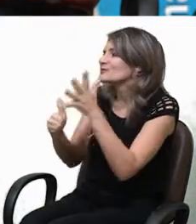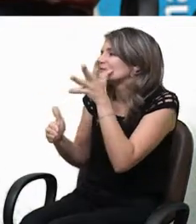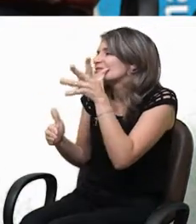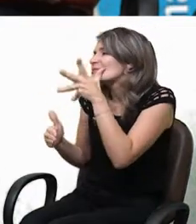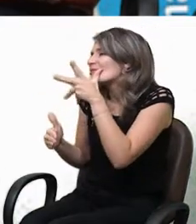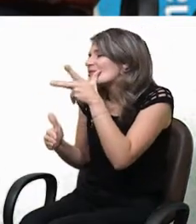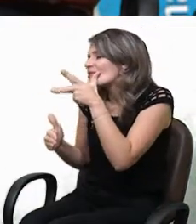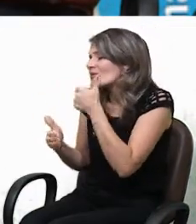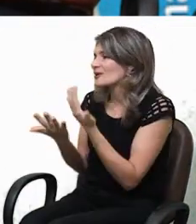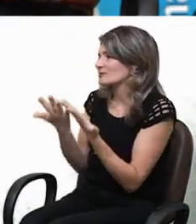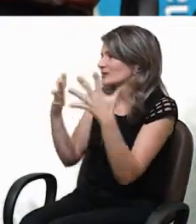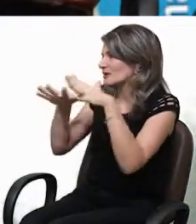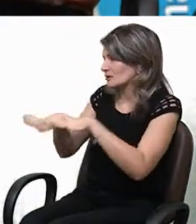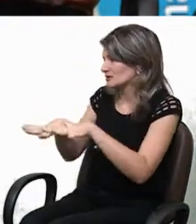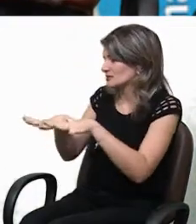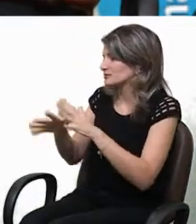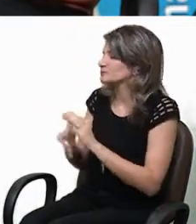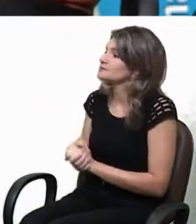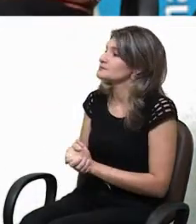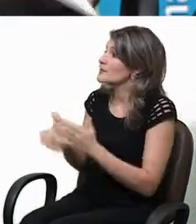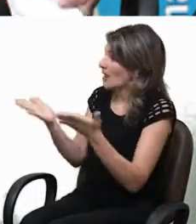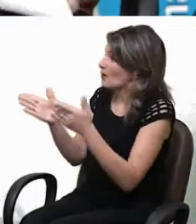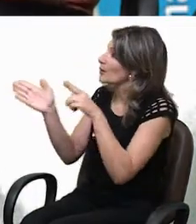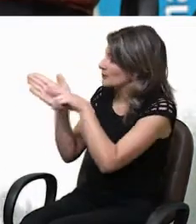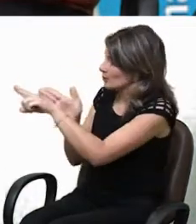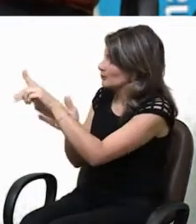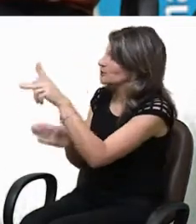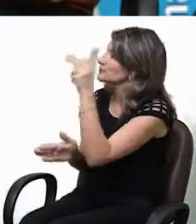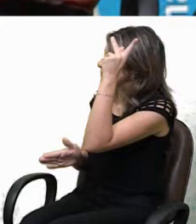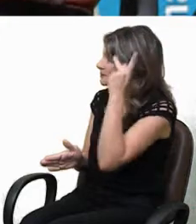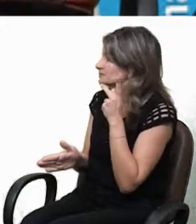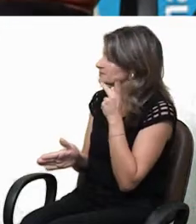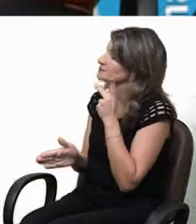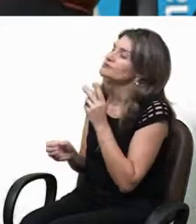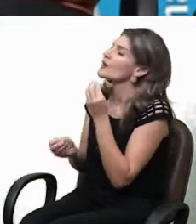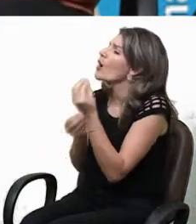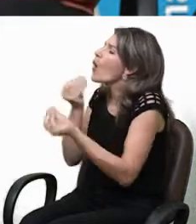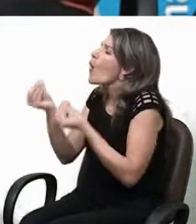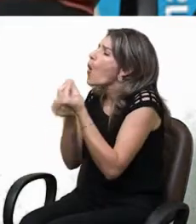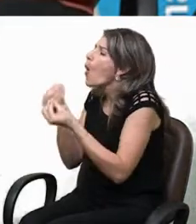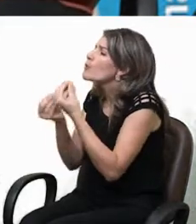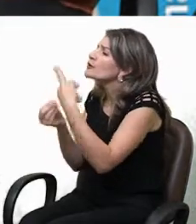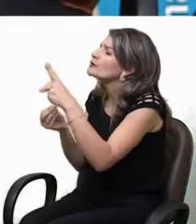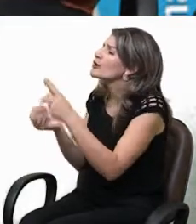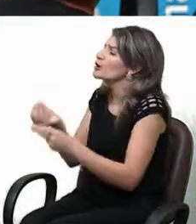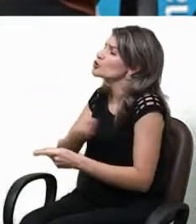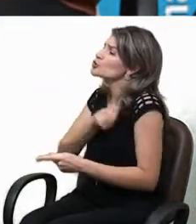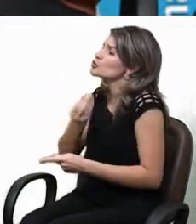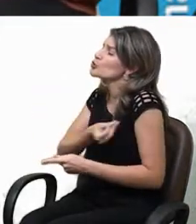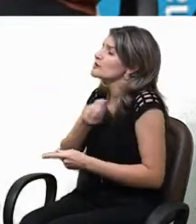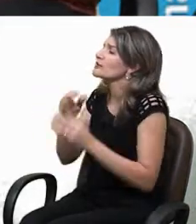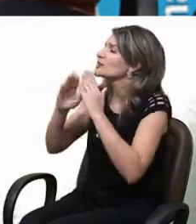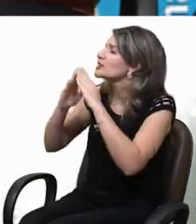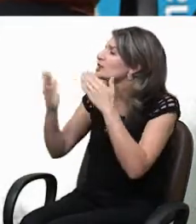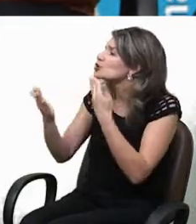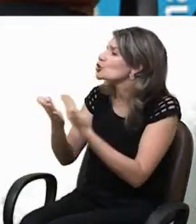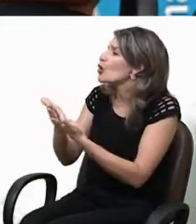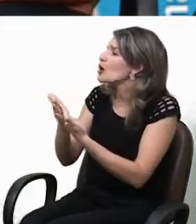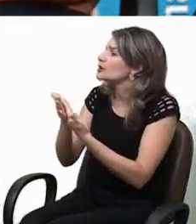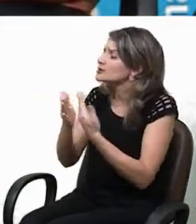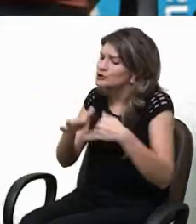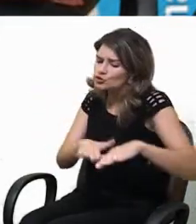Nós já percorremos uma parte do caminho, mas ainda existe um caminho para percorrer. Então, falando em